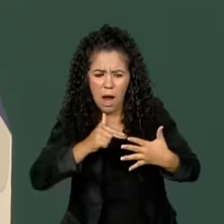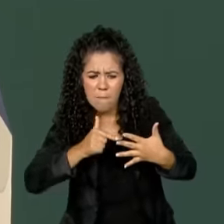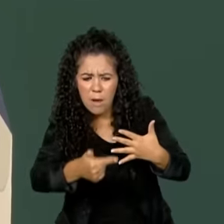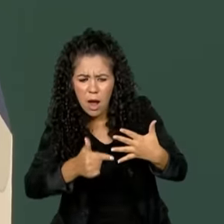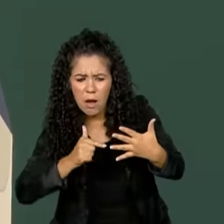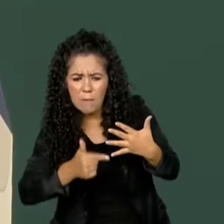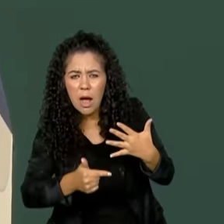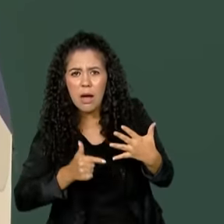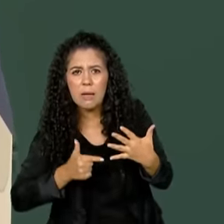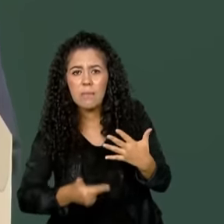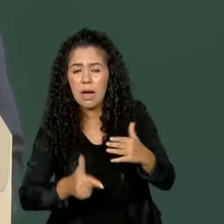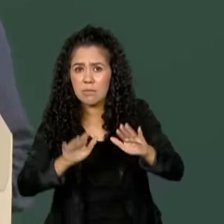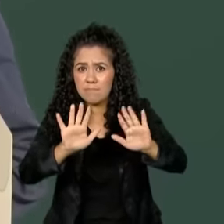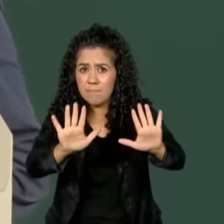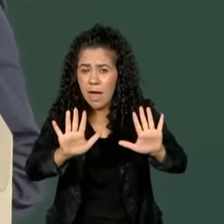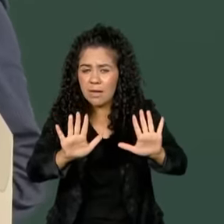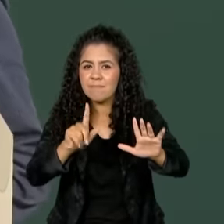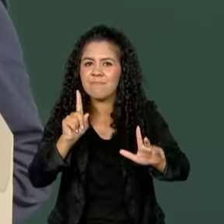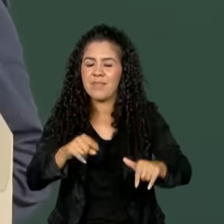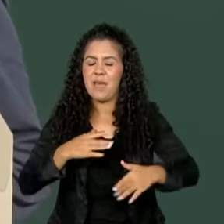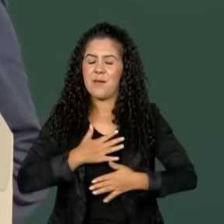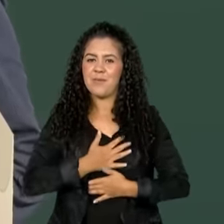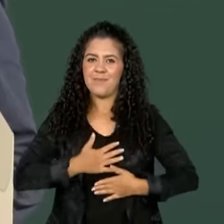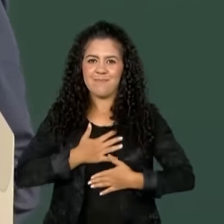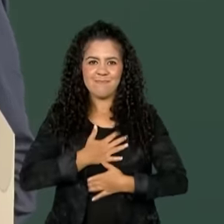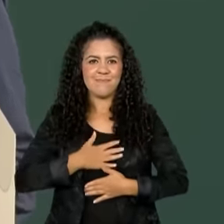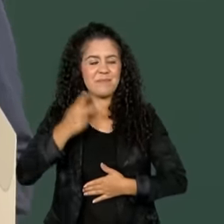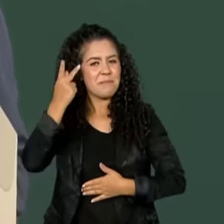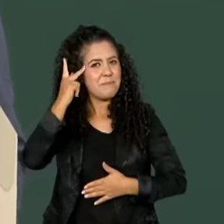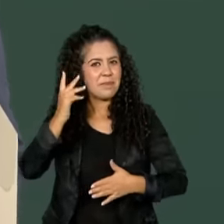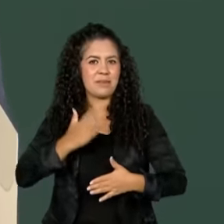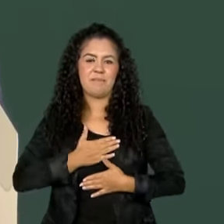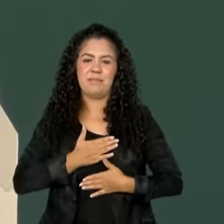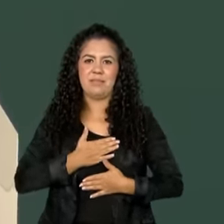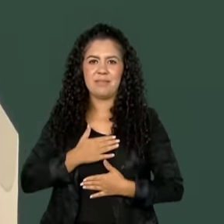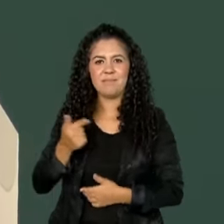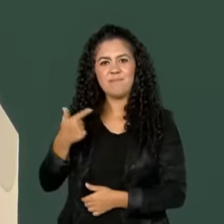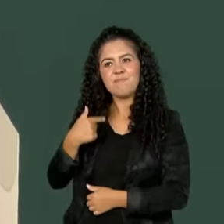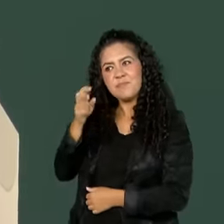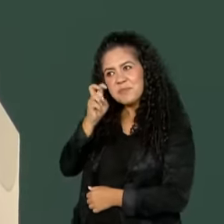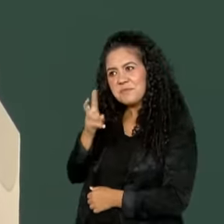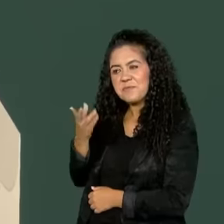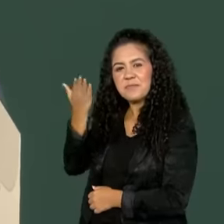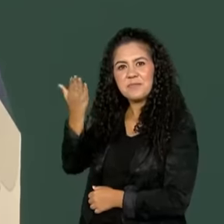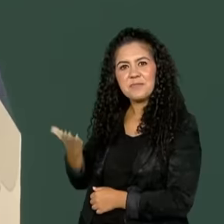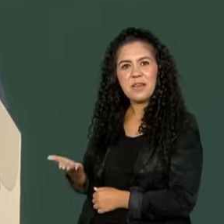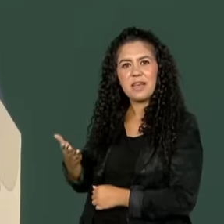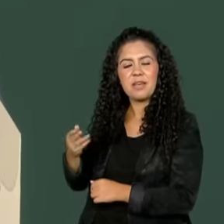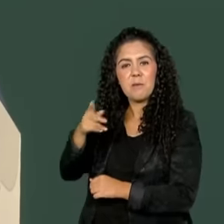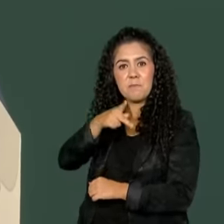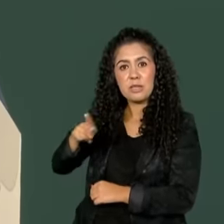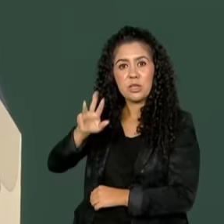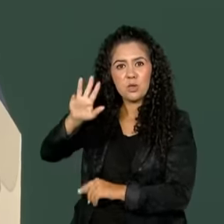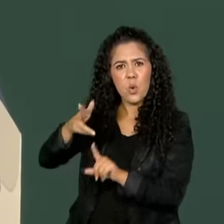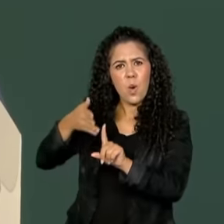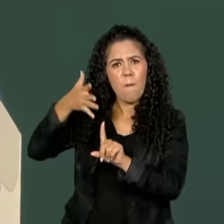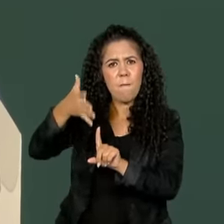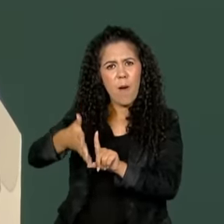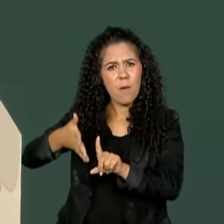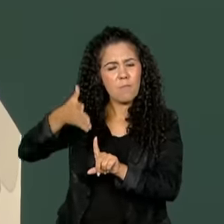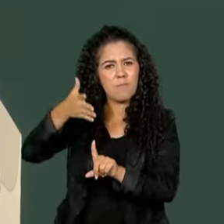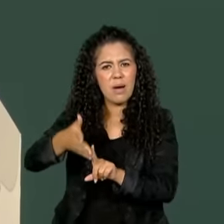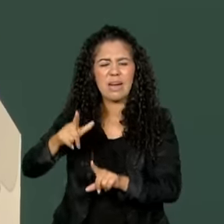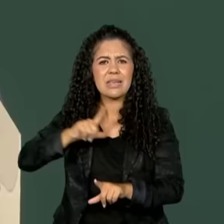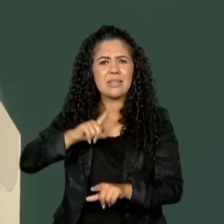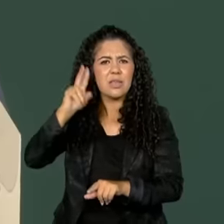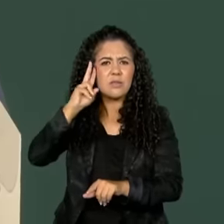honra maior ouvir do meu presidente, do presidente Lula, esse homem com uma trajetória